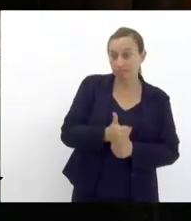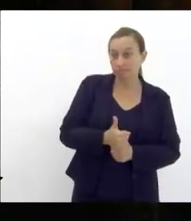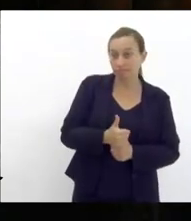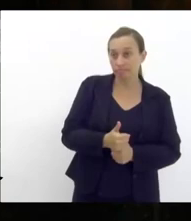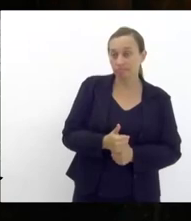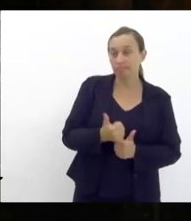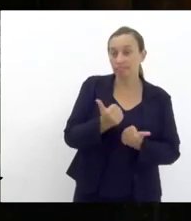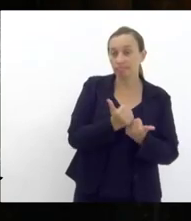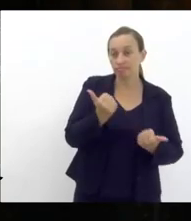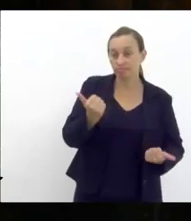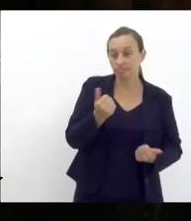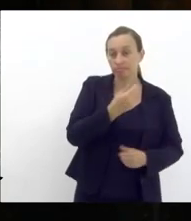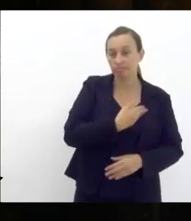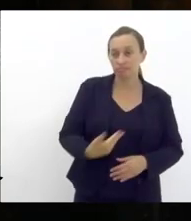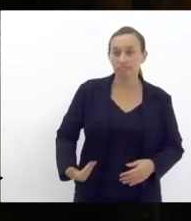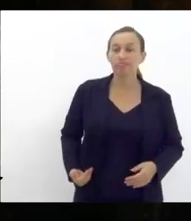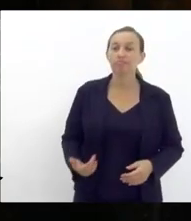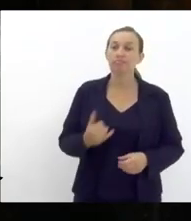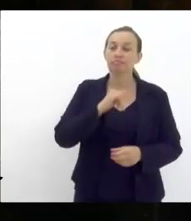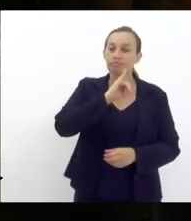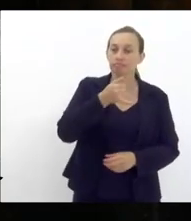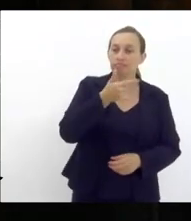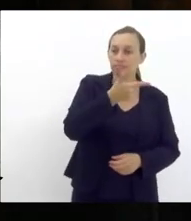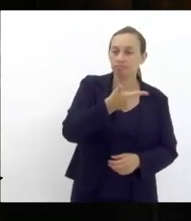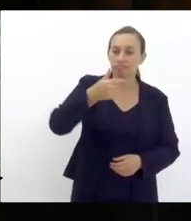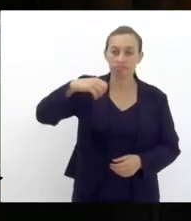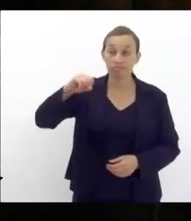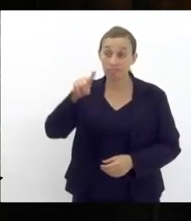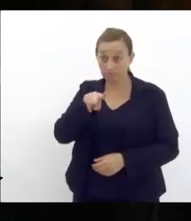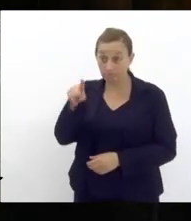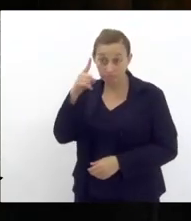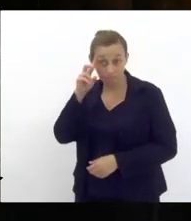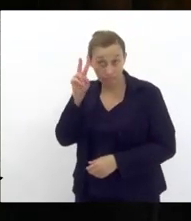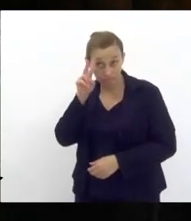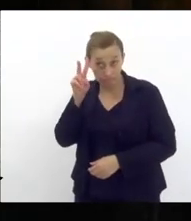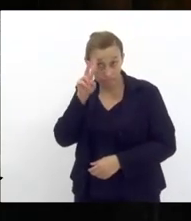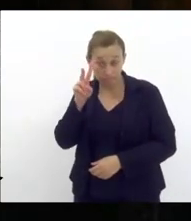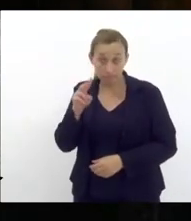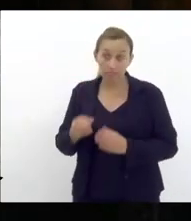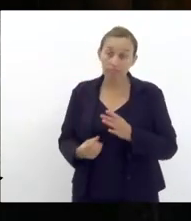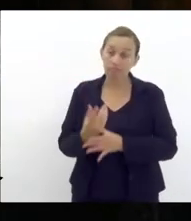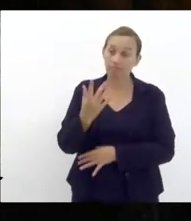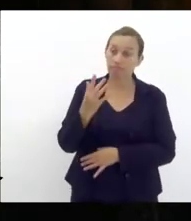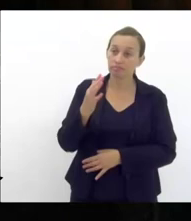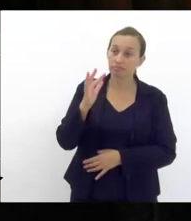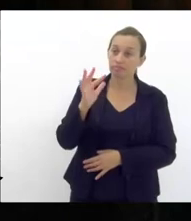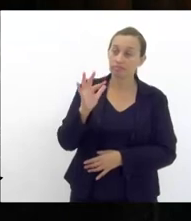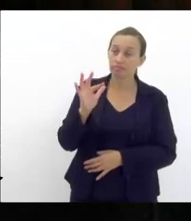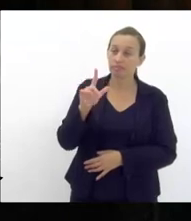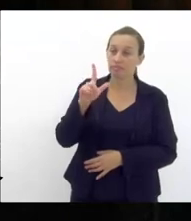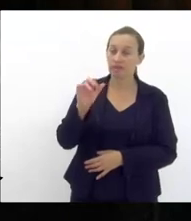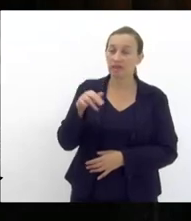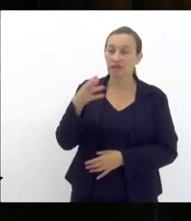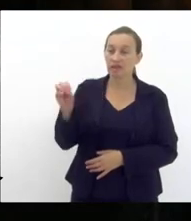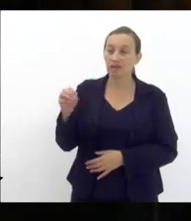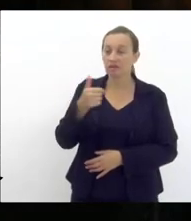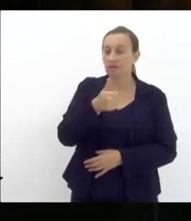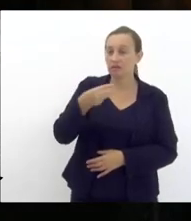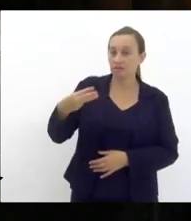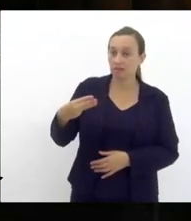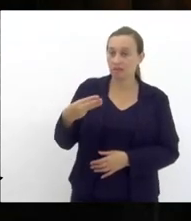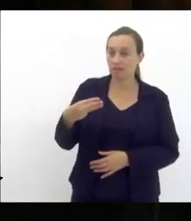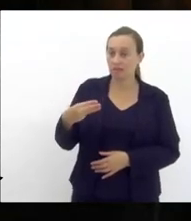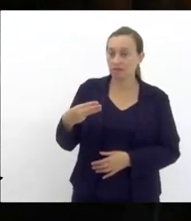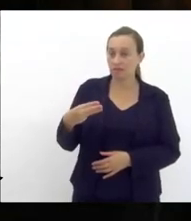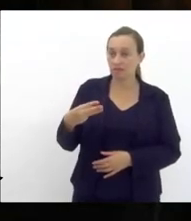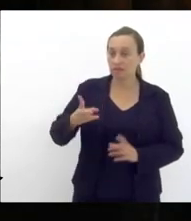vice-governador em janeiro de 2019 vocês vão lembrar e a Fundação Leão 13 passou a ser subordinada